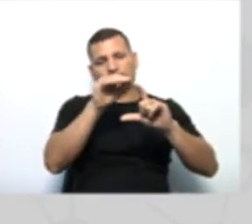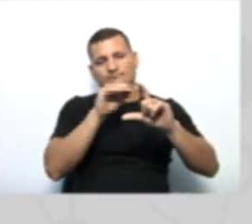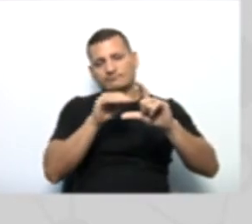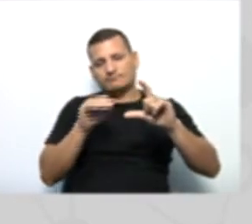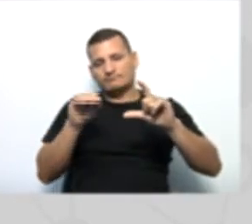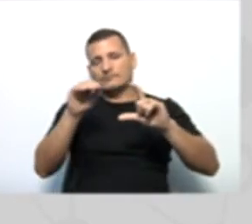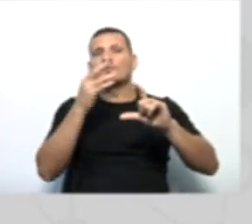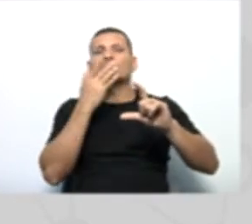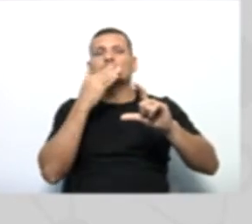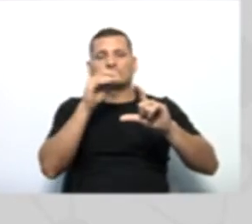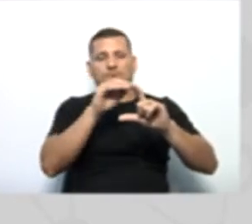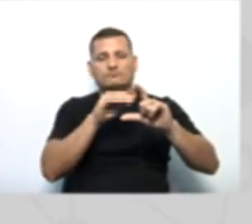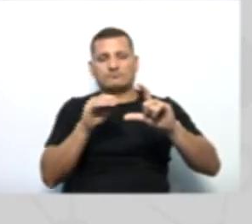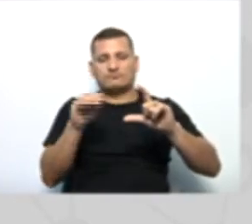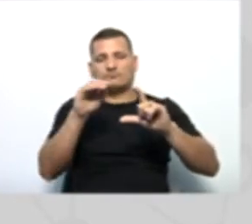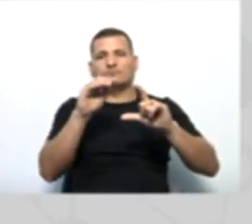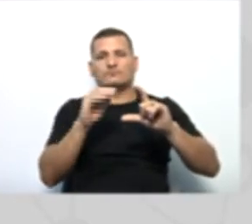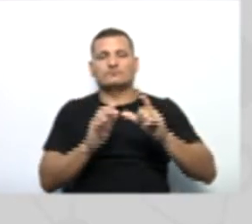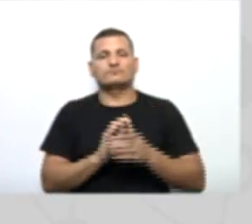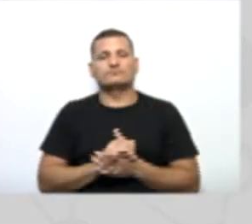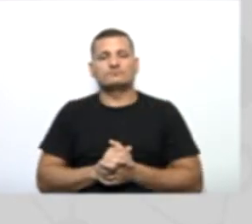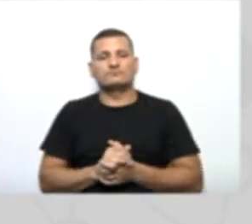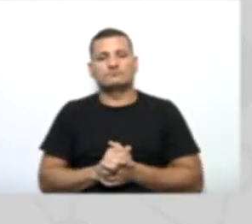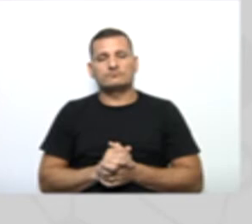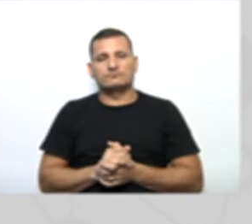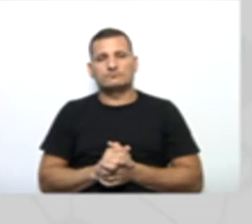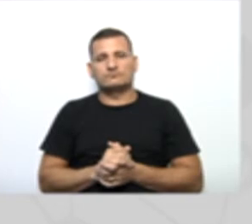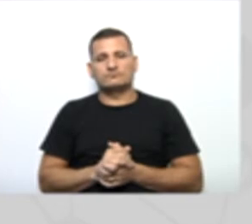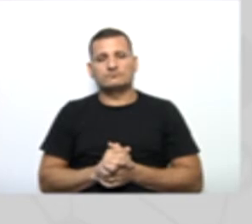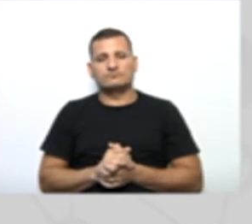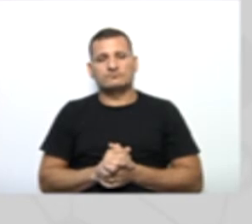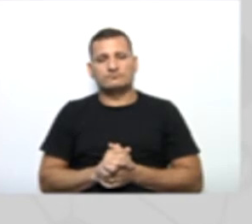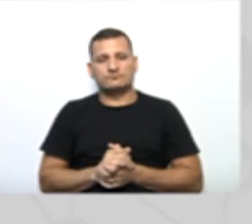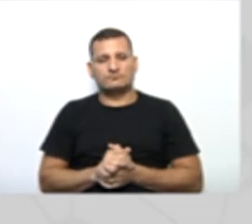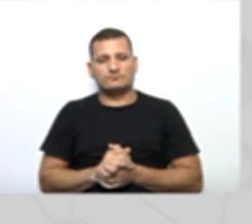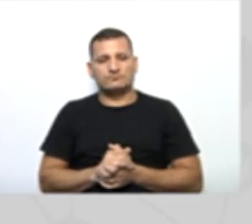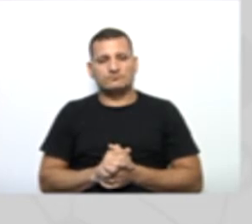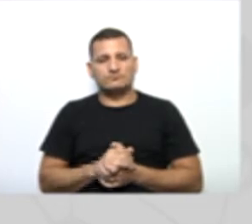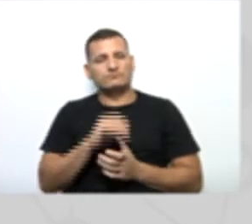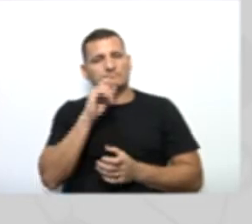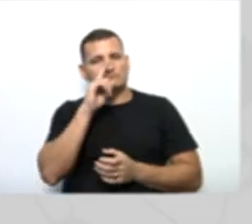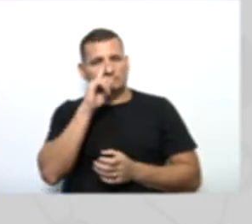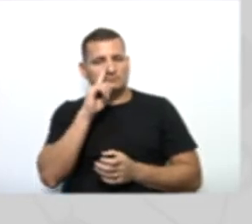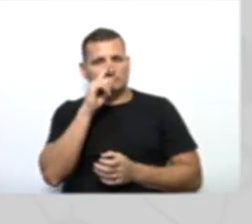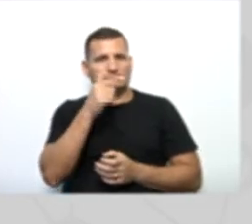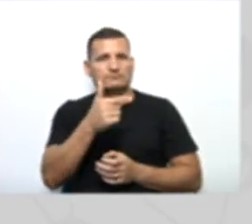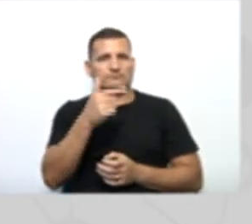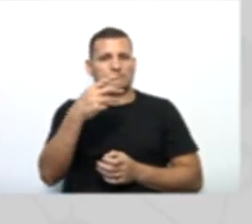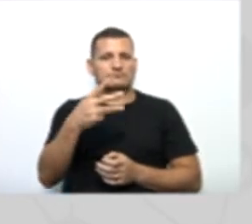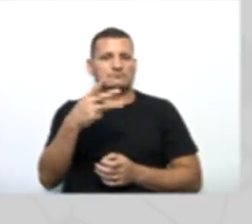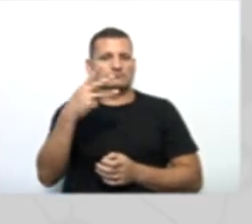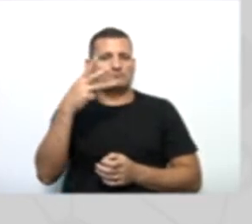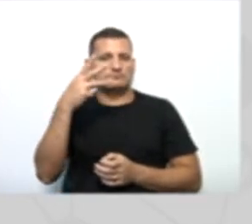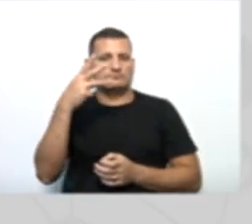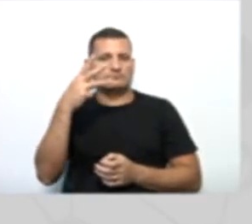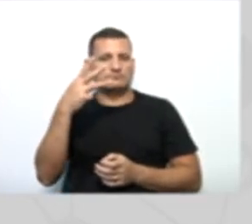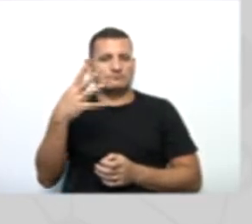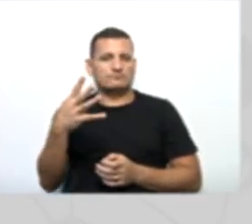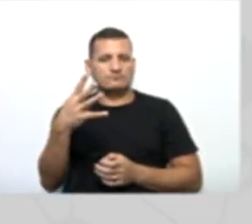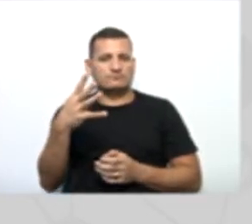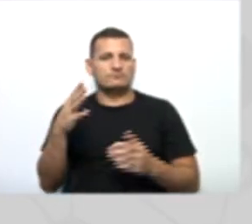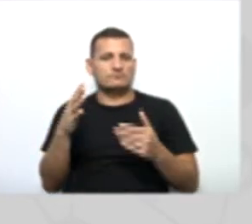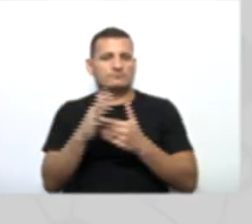cor correspondente, tá bom? Uma outra situação é ali que ele coloca, né? Riscos, 2, 3, 4 e até 5 partes